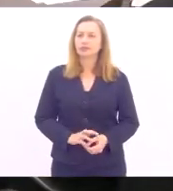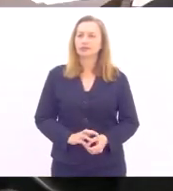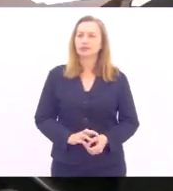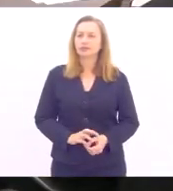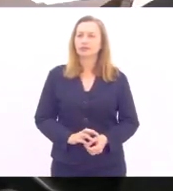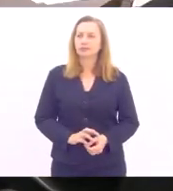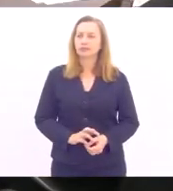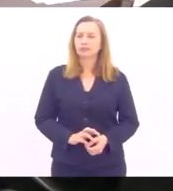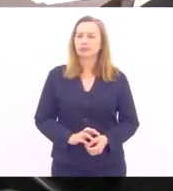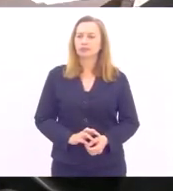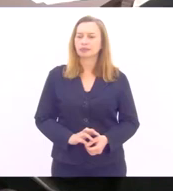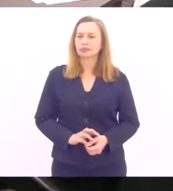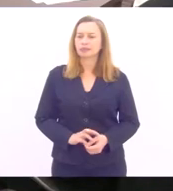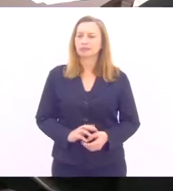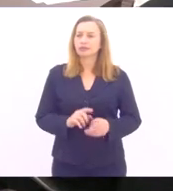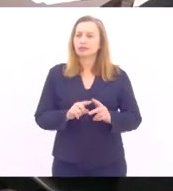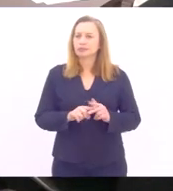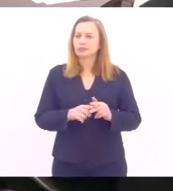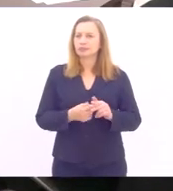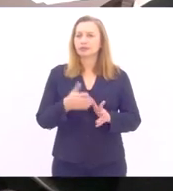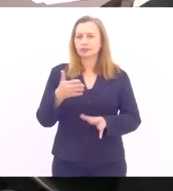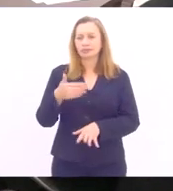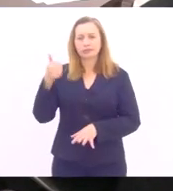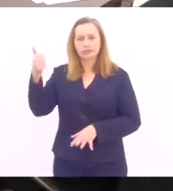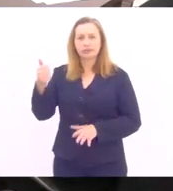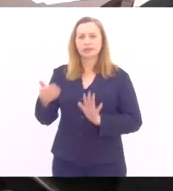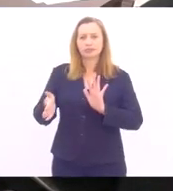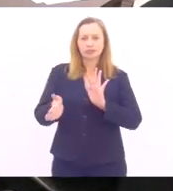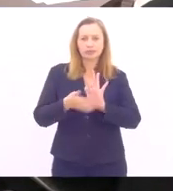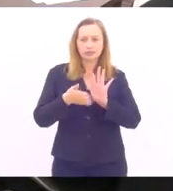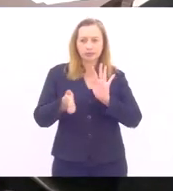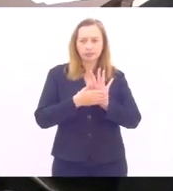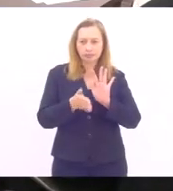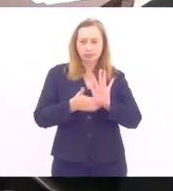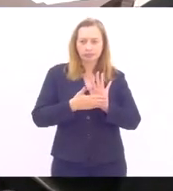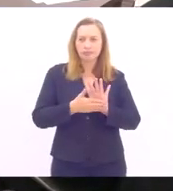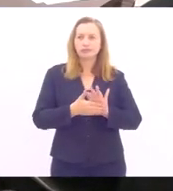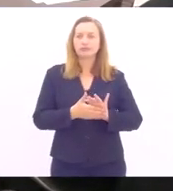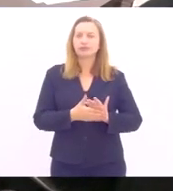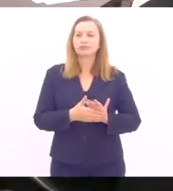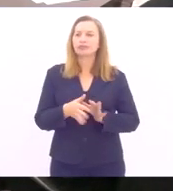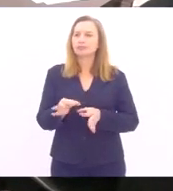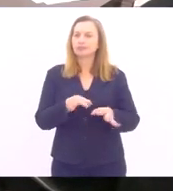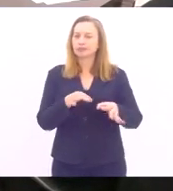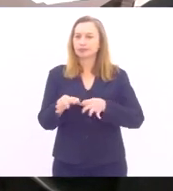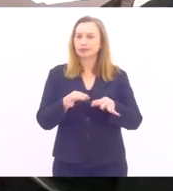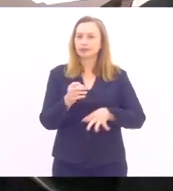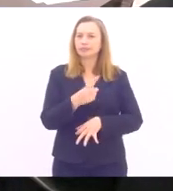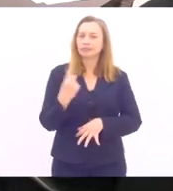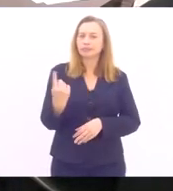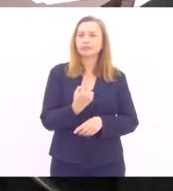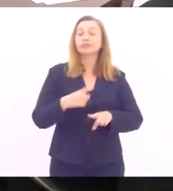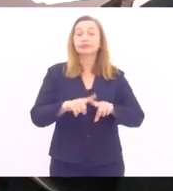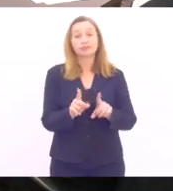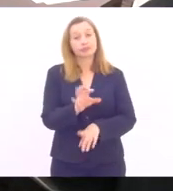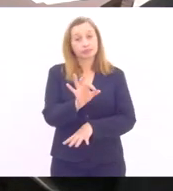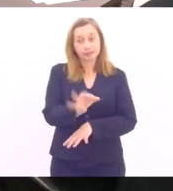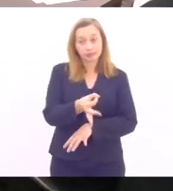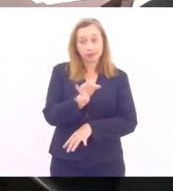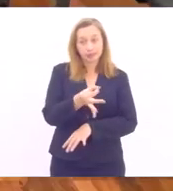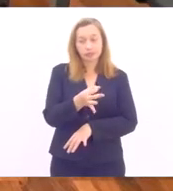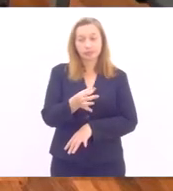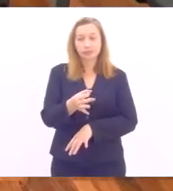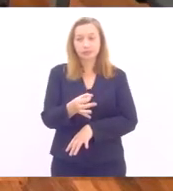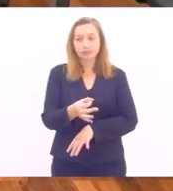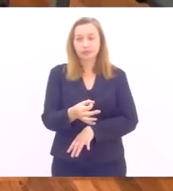procedimento legislativo o aperfeiçoamento de uma proposta que elaborada por nós, mas inclusive tratando-se